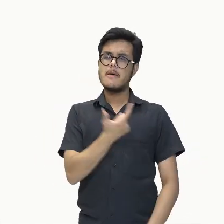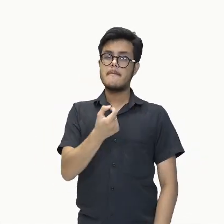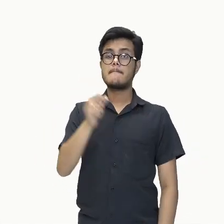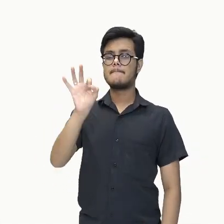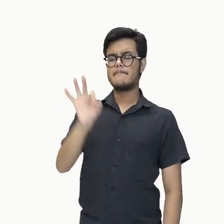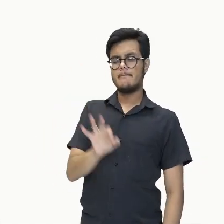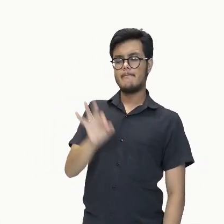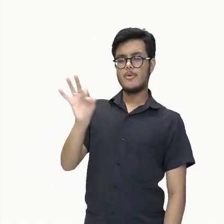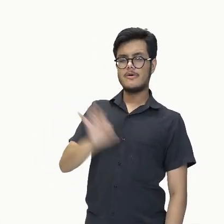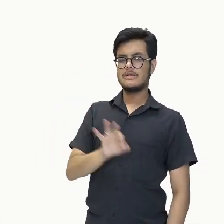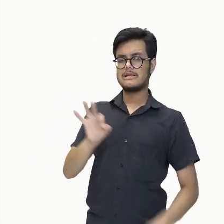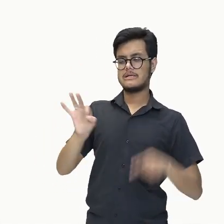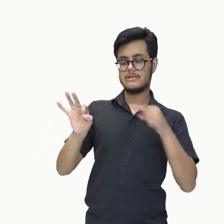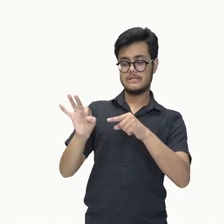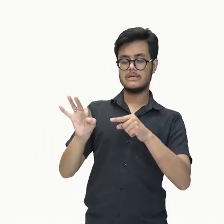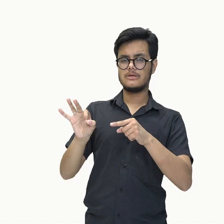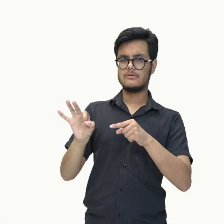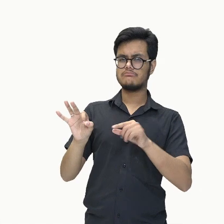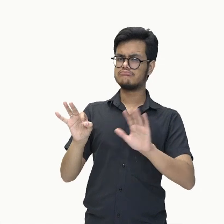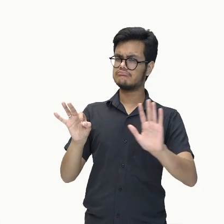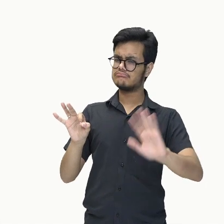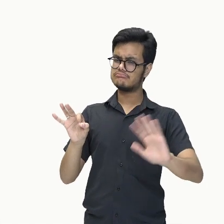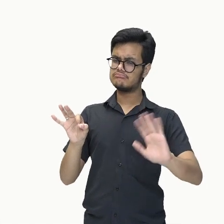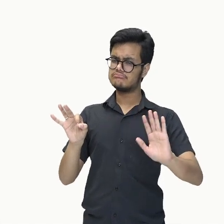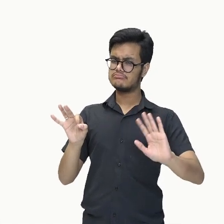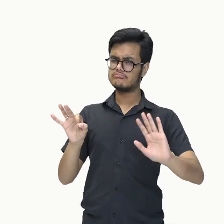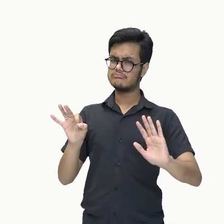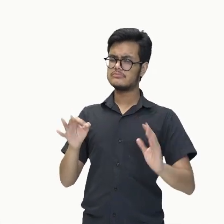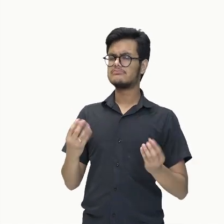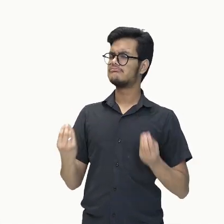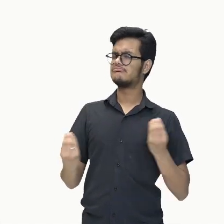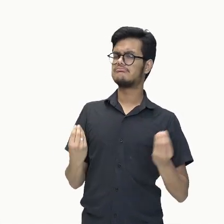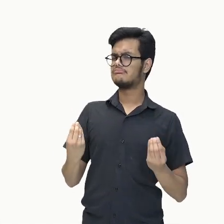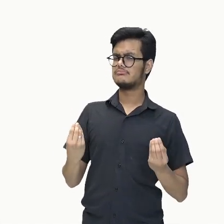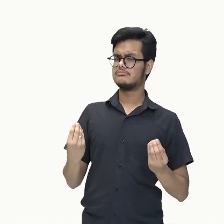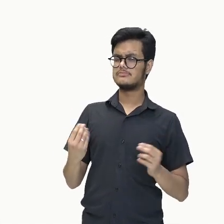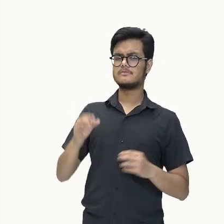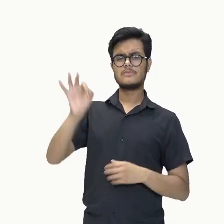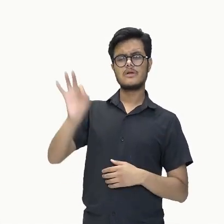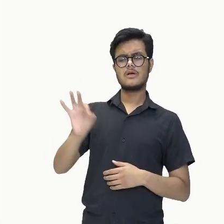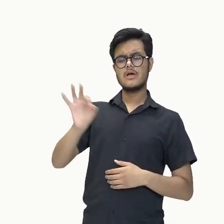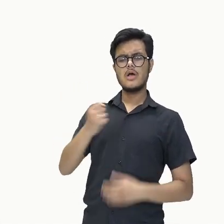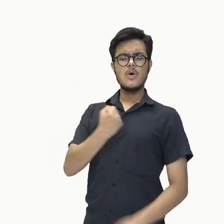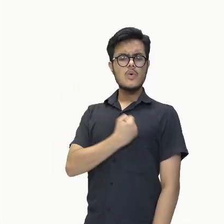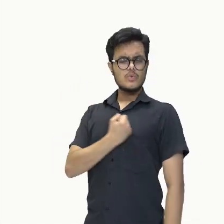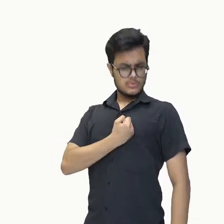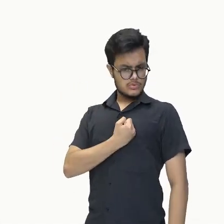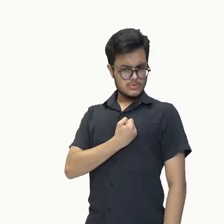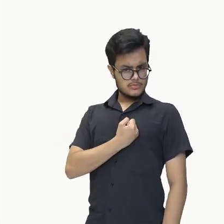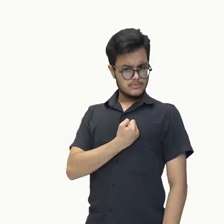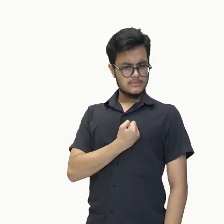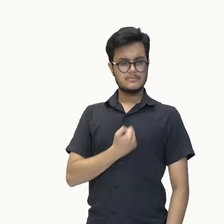não podemos efetuar nem a adição, muito menos a subtração, de números reais com